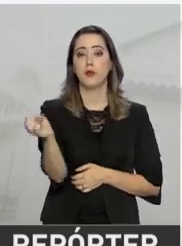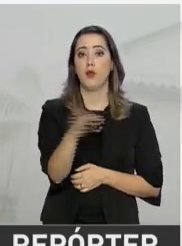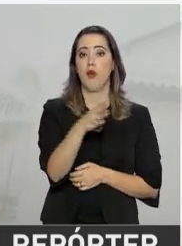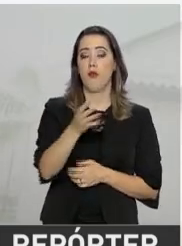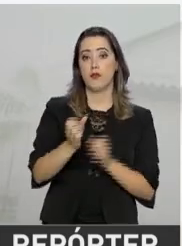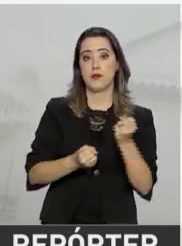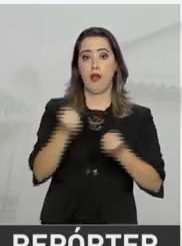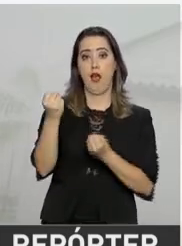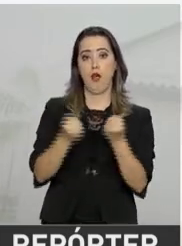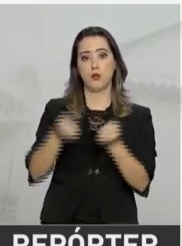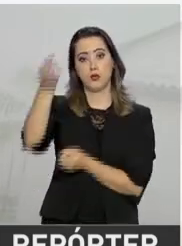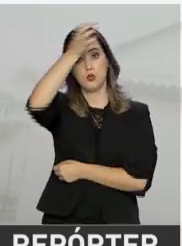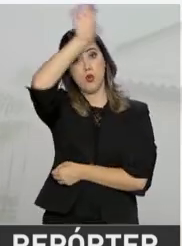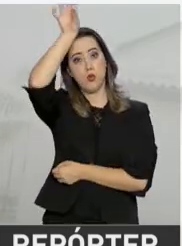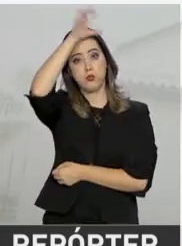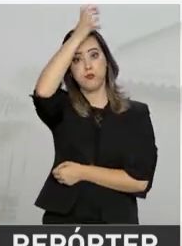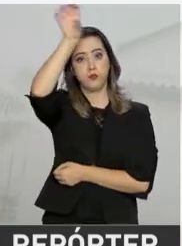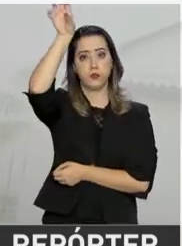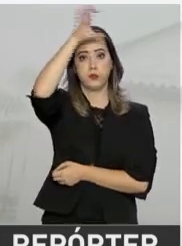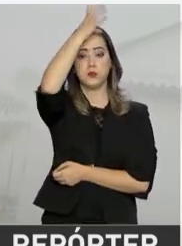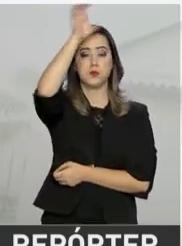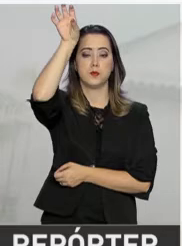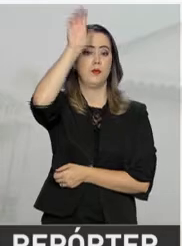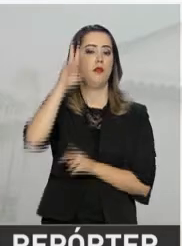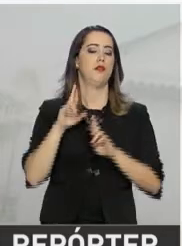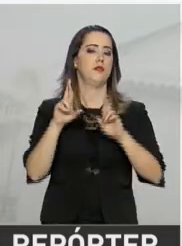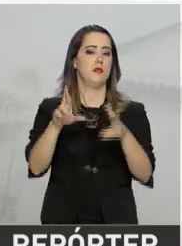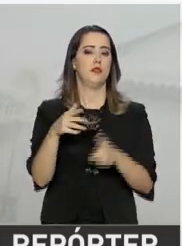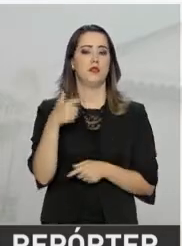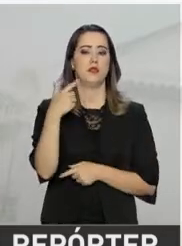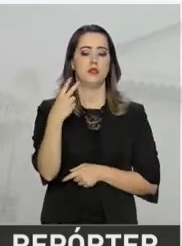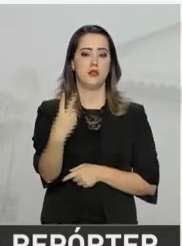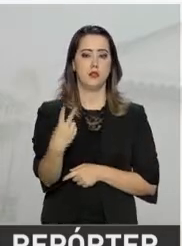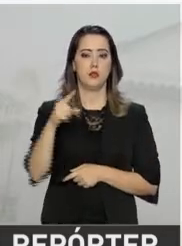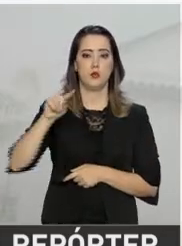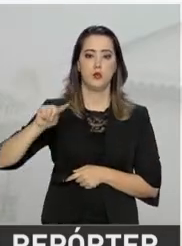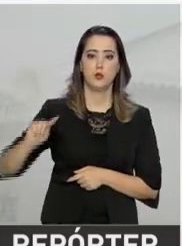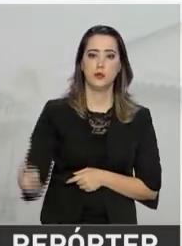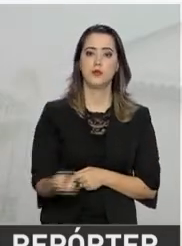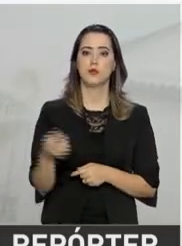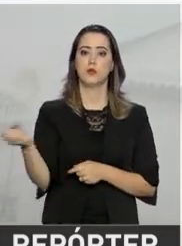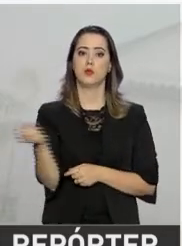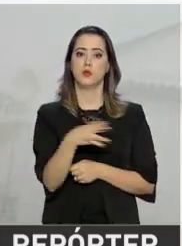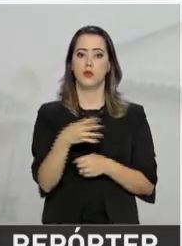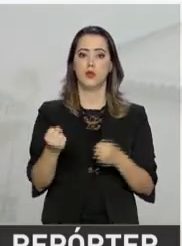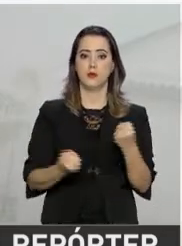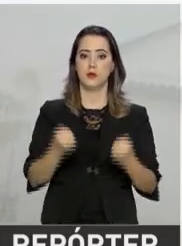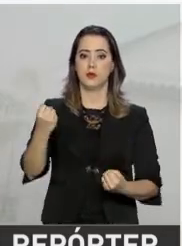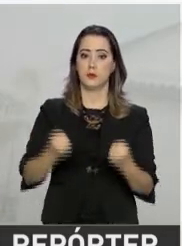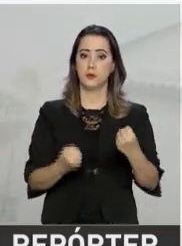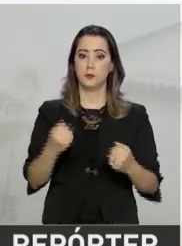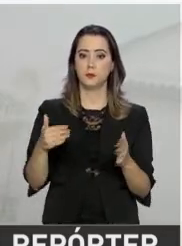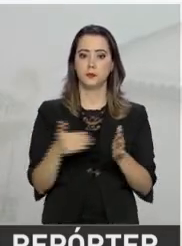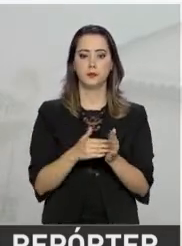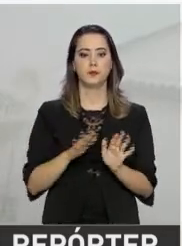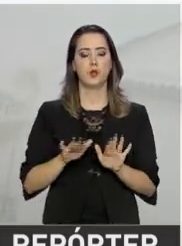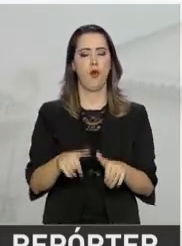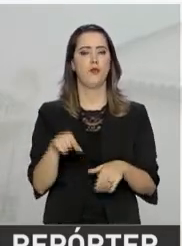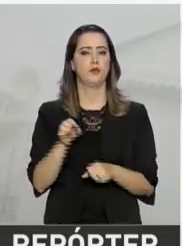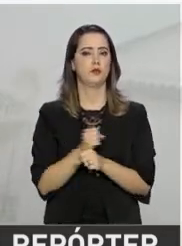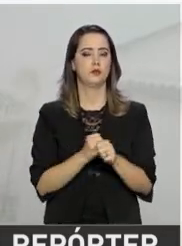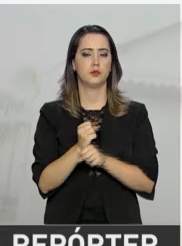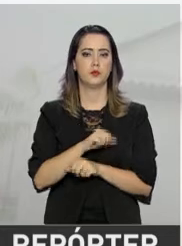novas ambulâncias. A expectativa é chegar a 2.173 novas unidades até o fim do